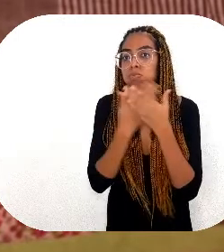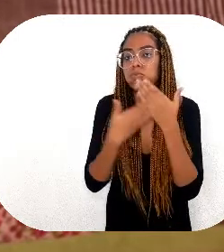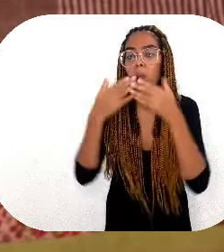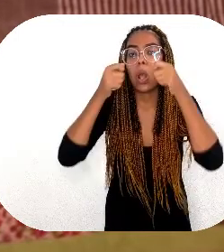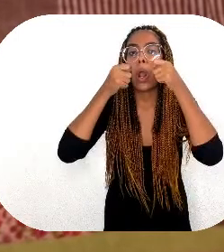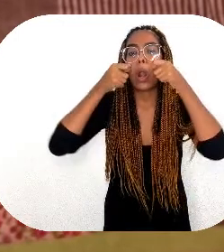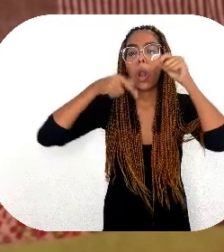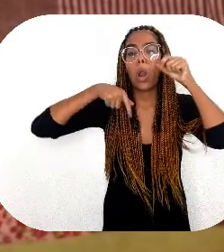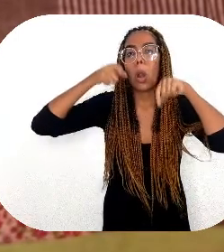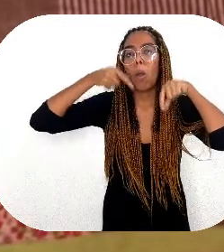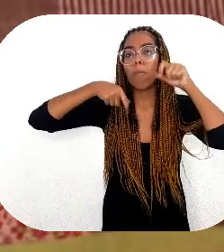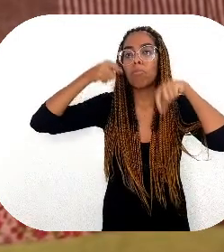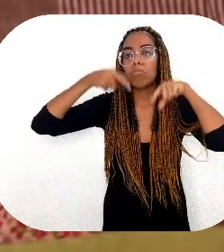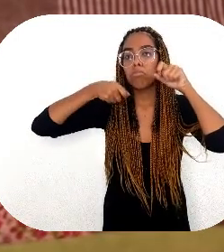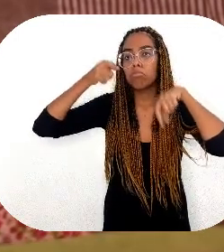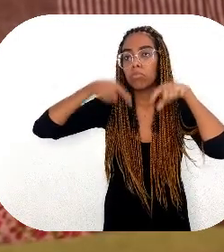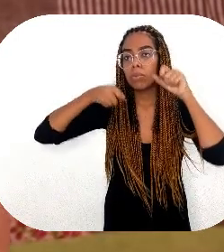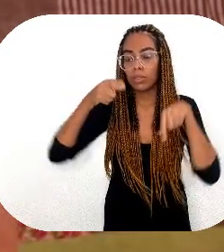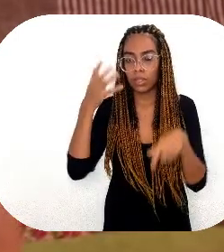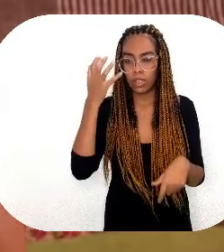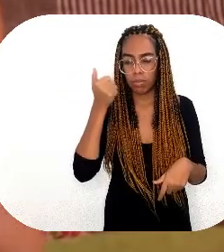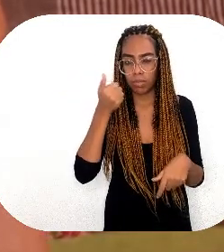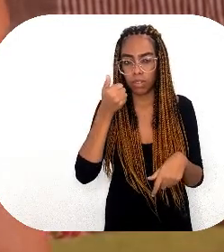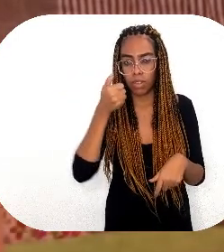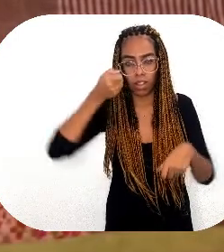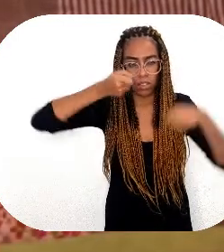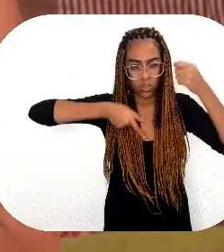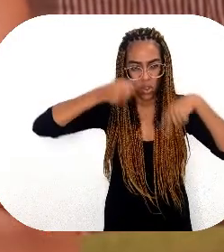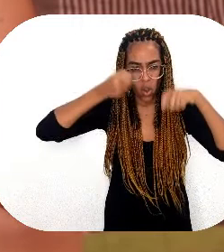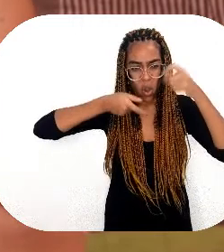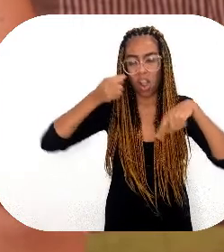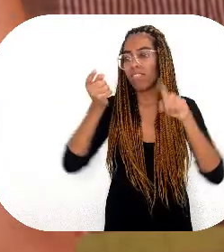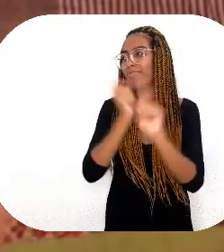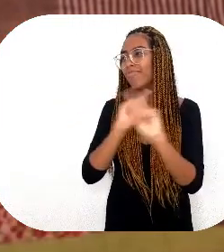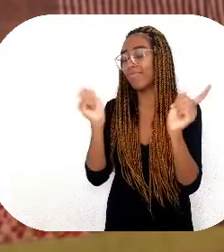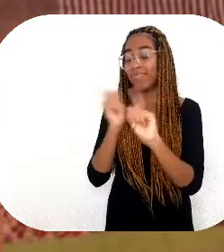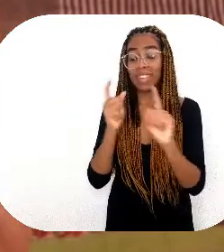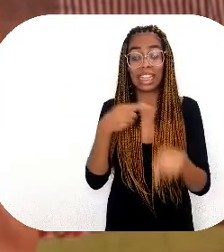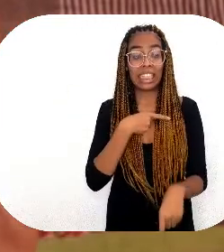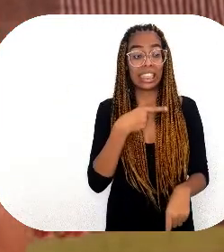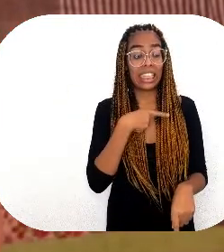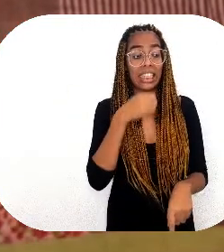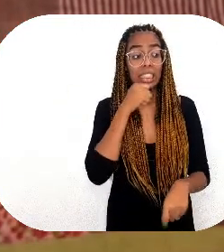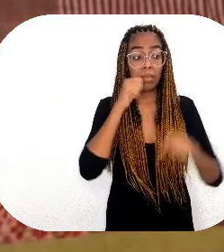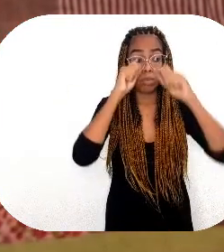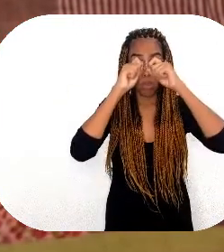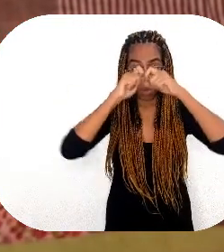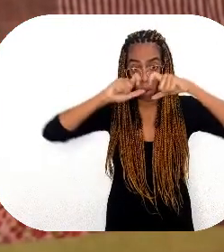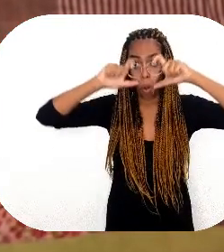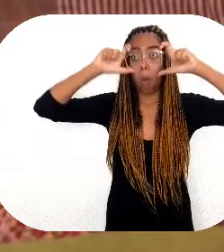Crocodilo usou aquele truque de lágrimas de crocodilo. É, porque eu não sei se vocês sabem. Mas os crocodilos, eles